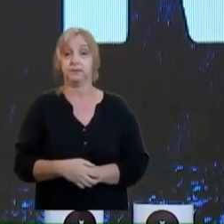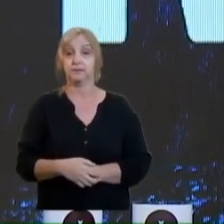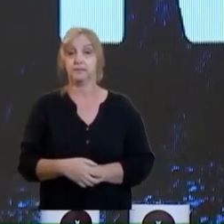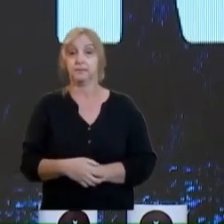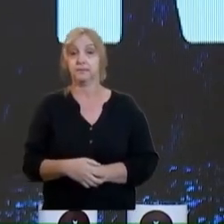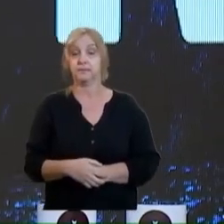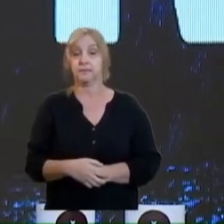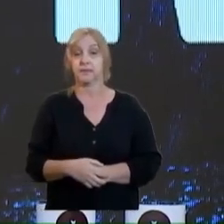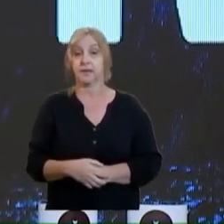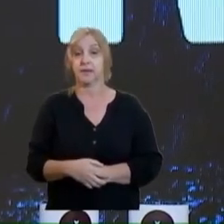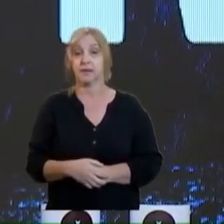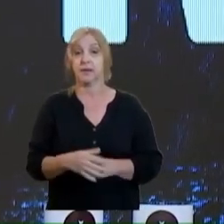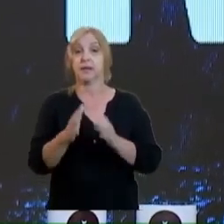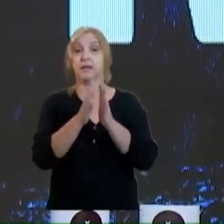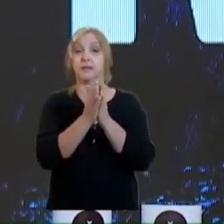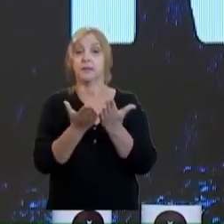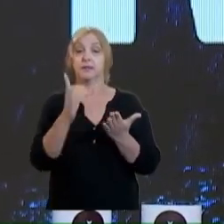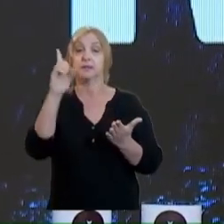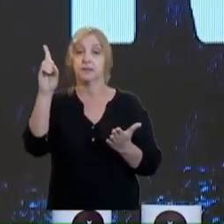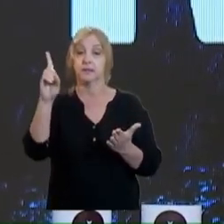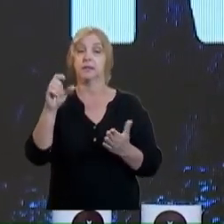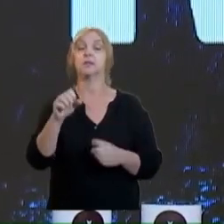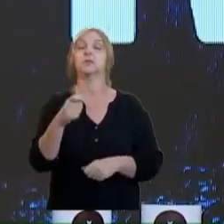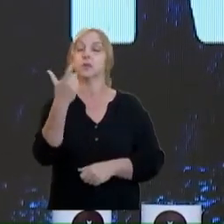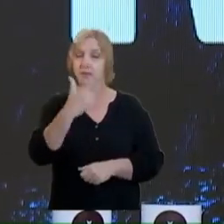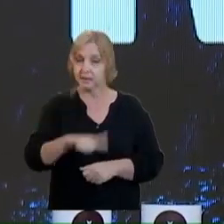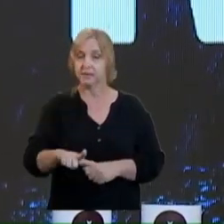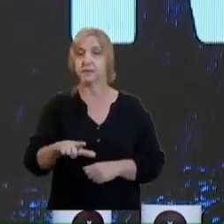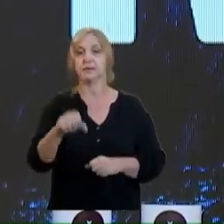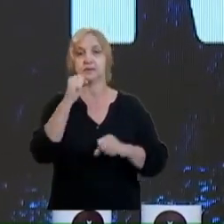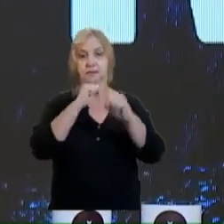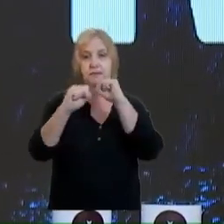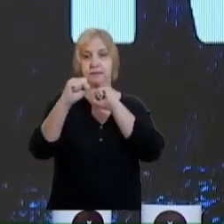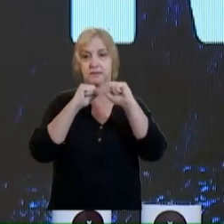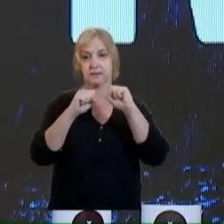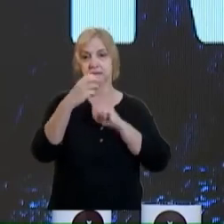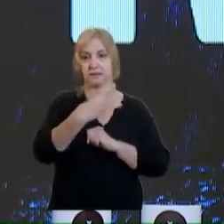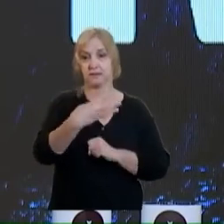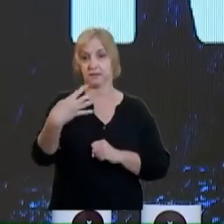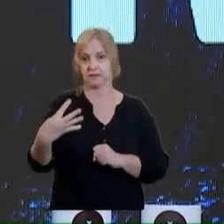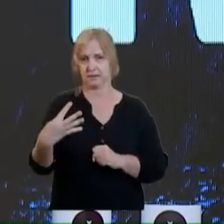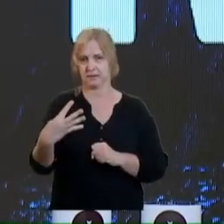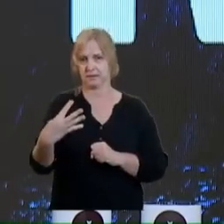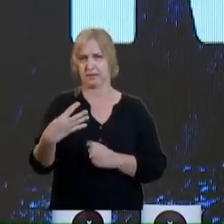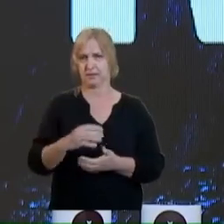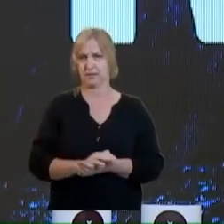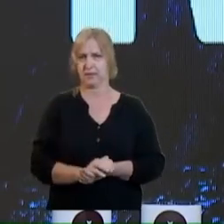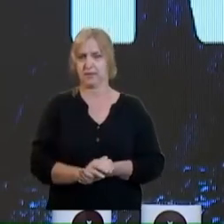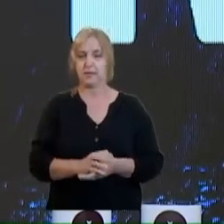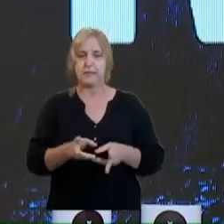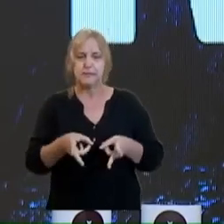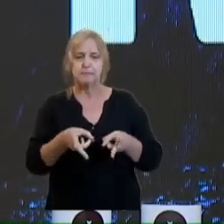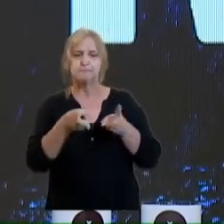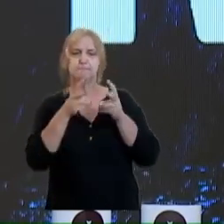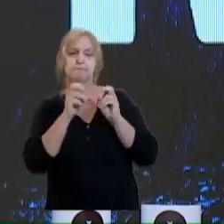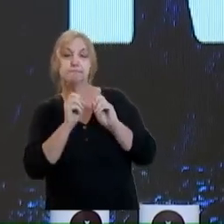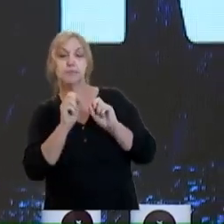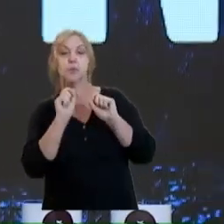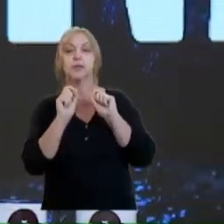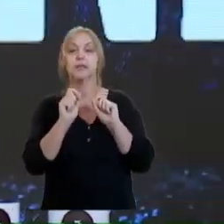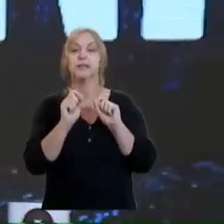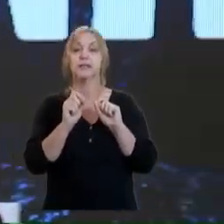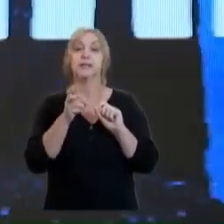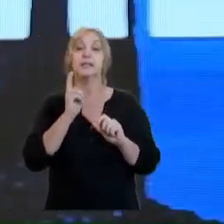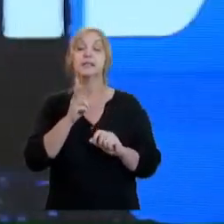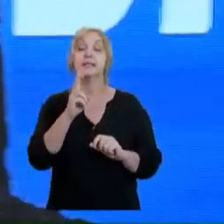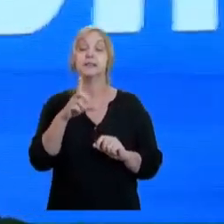Eu queria que você abrisse sua Bíblia também no Salmo 34 agora. Eu queria que você começasse a perceber todas as vezes